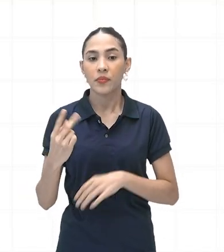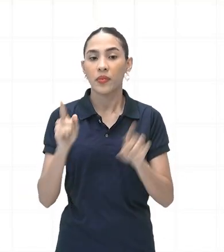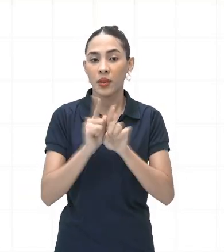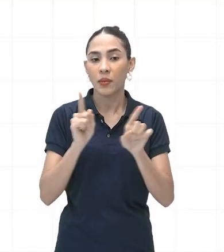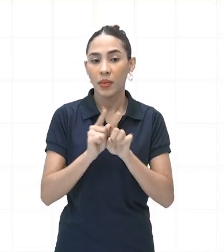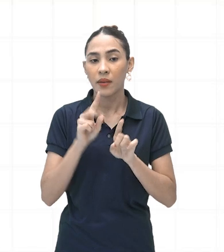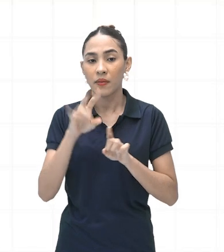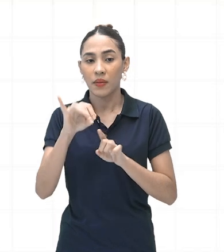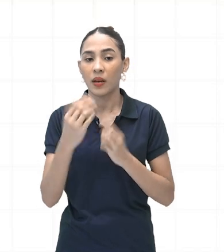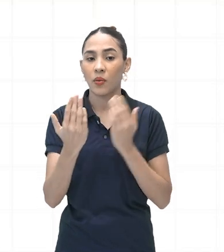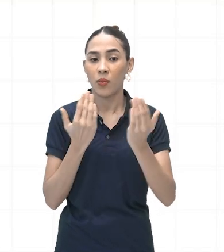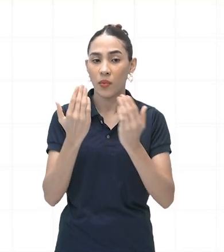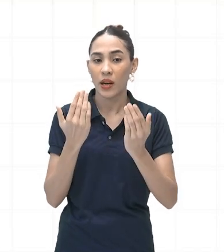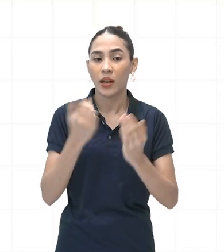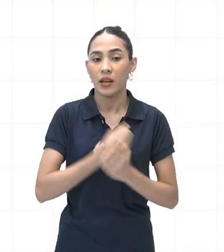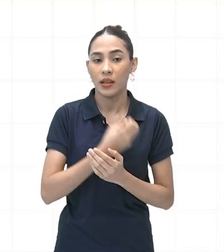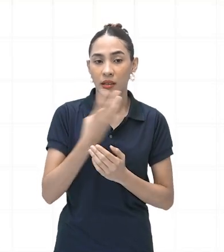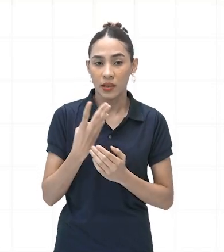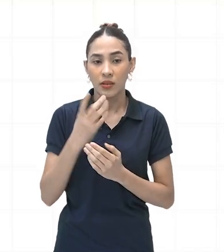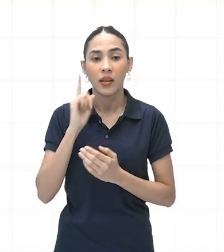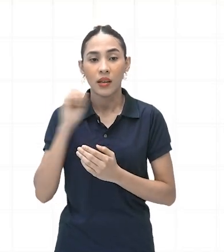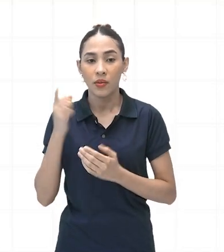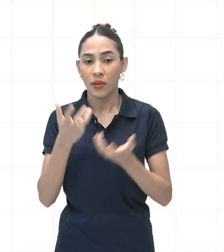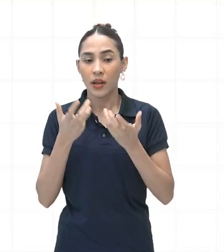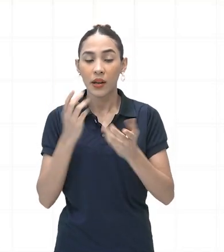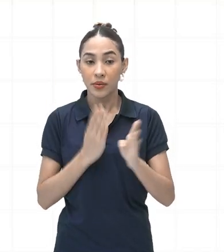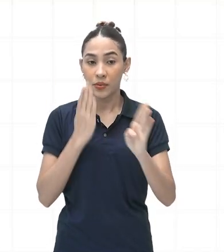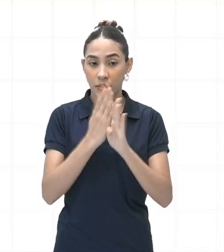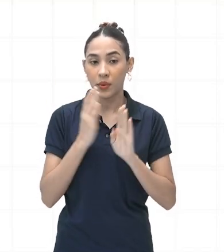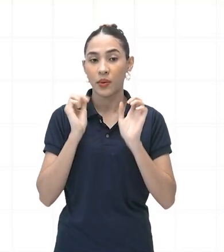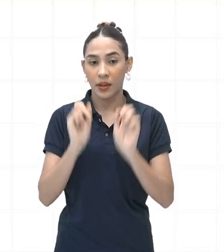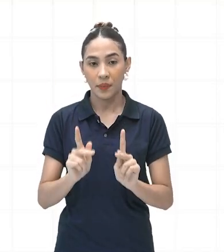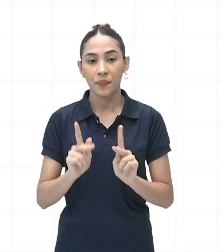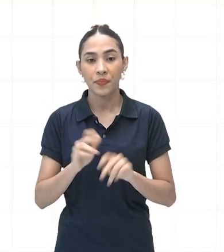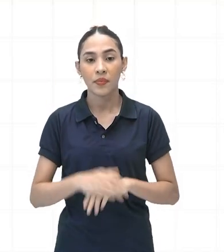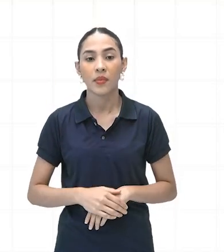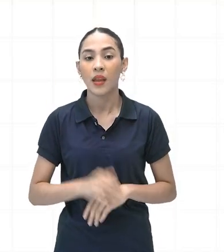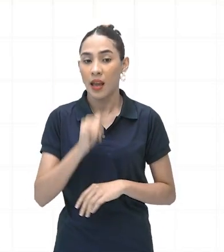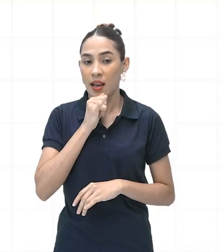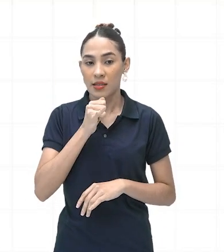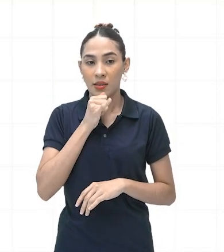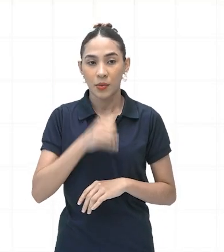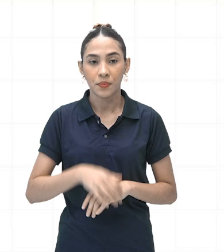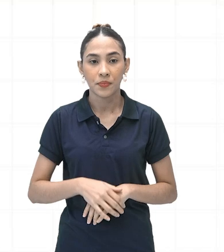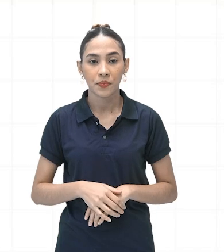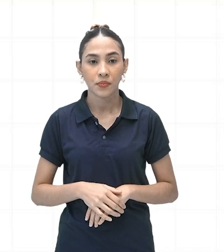vou comparar com a grandeza que eu quero descobrir. Tudo bem? Então, vamos a um exemplo.